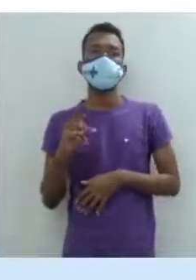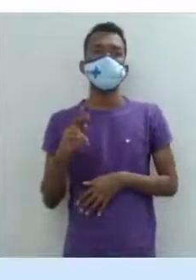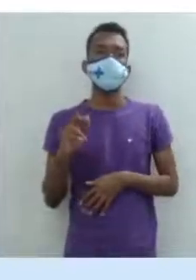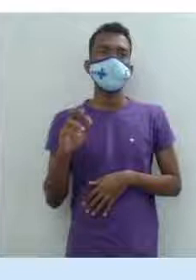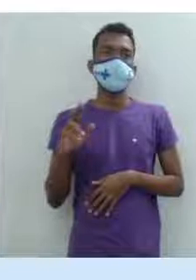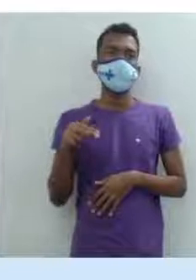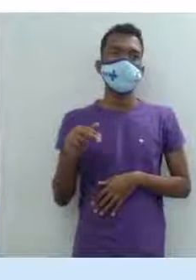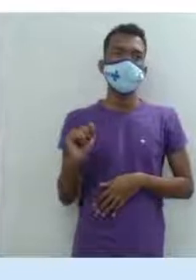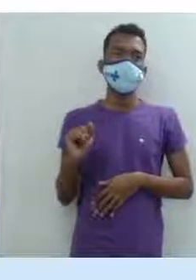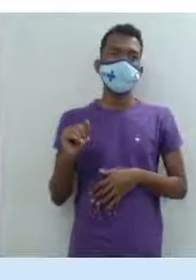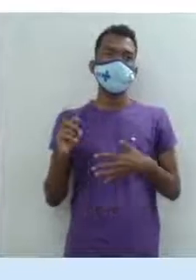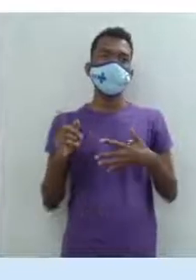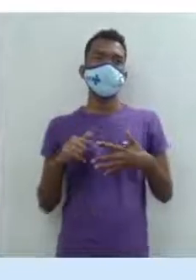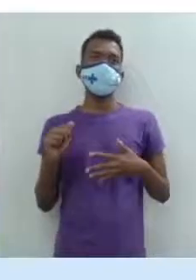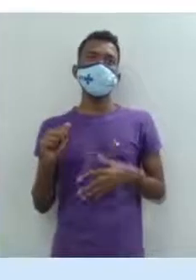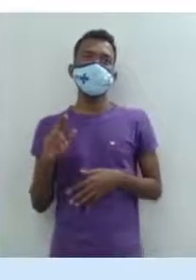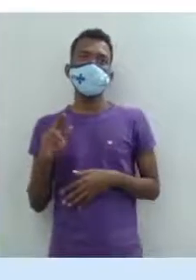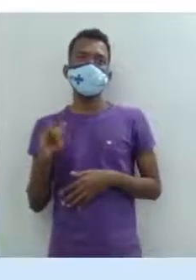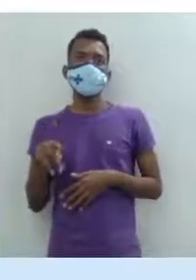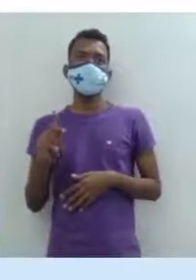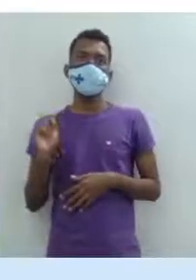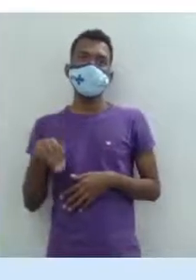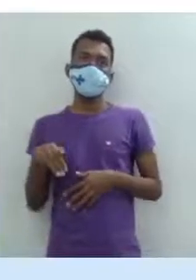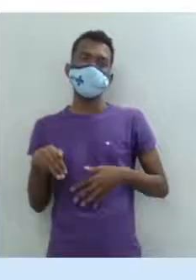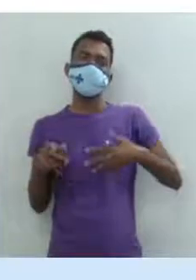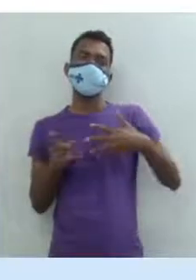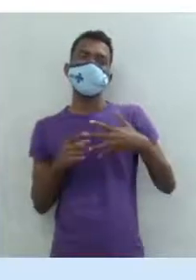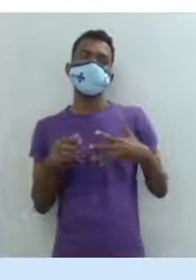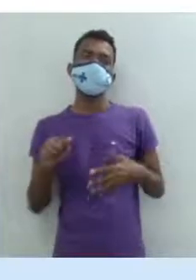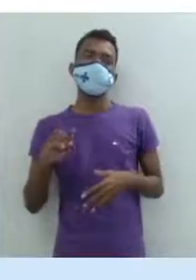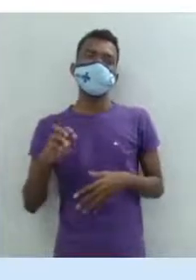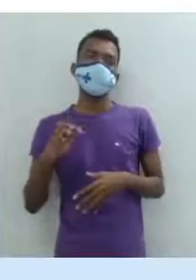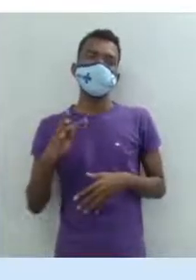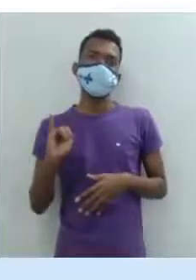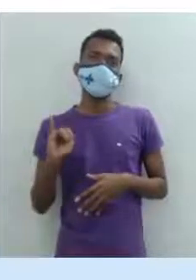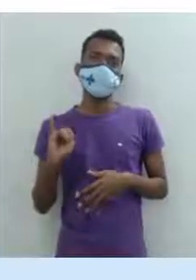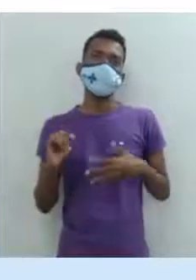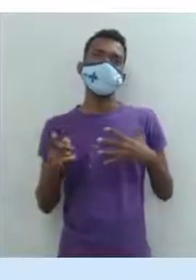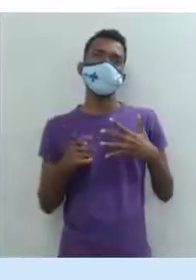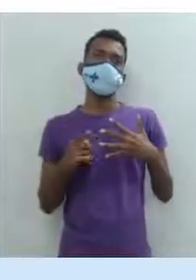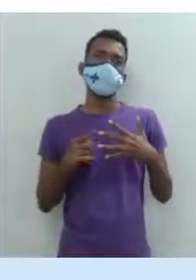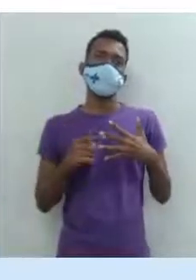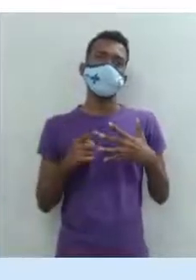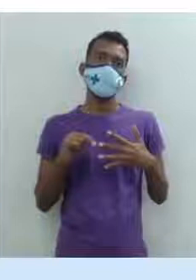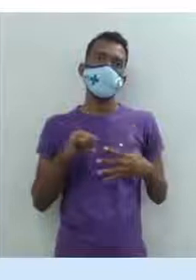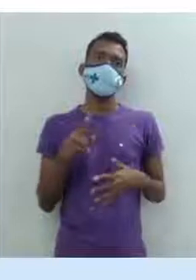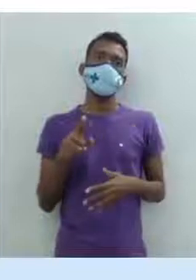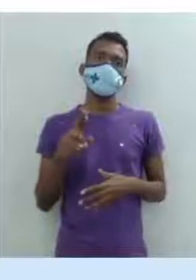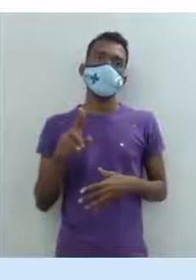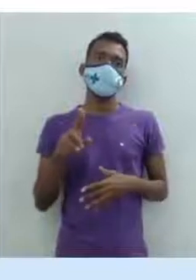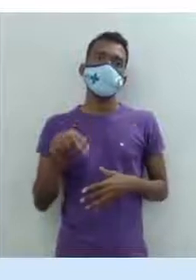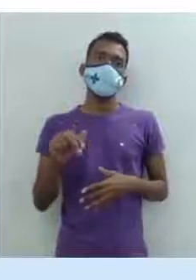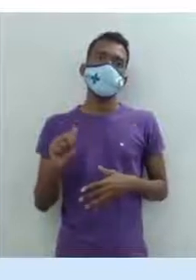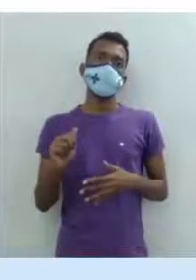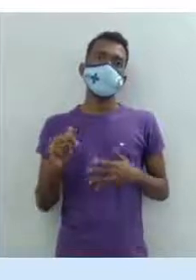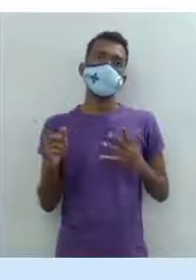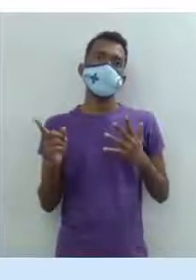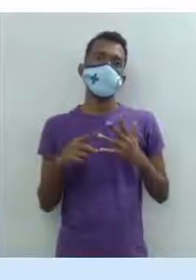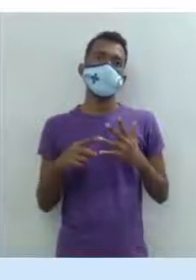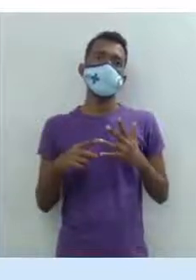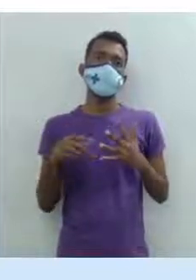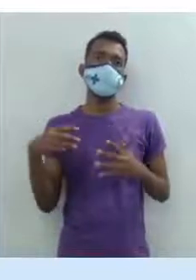né, ariquém, é isso, o aitê, o juruna, é